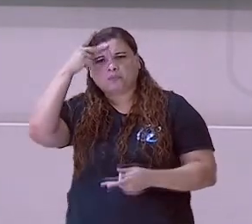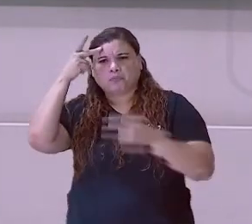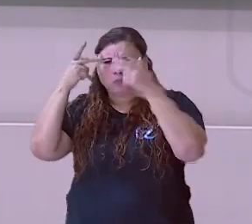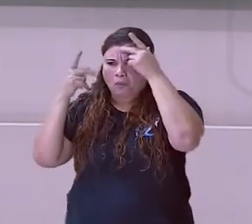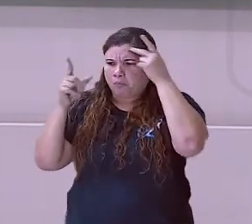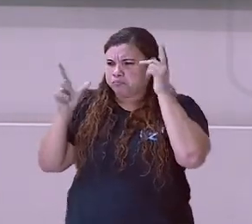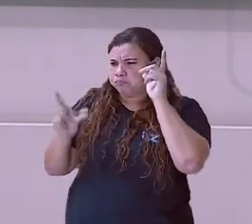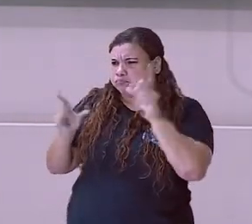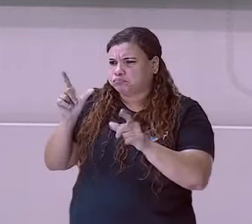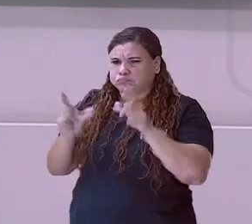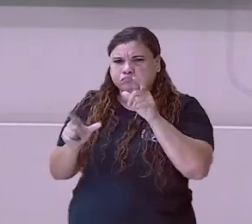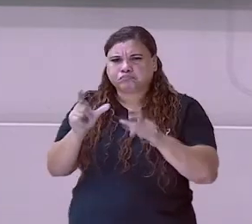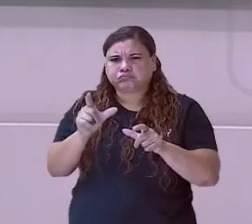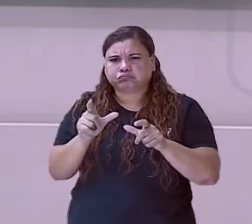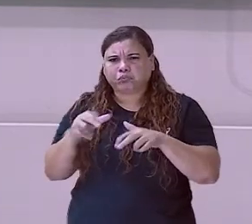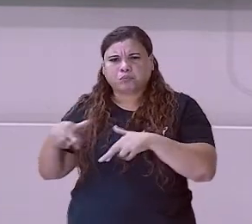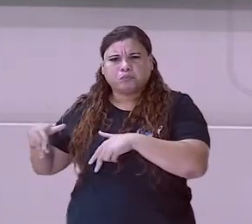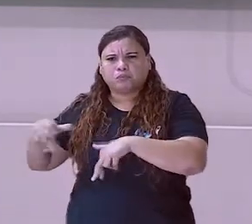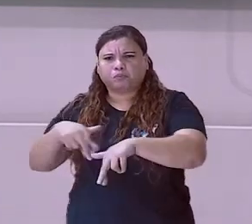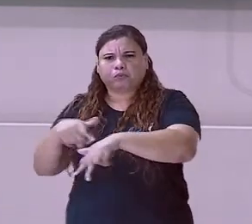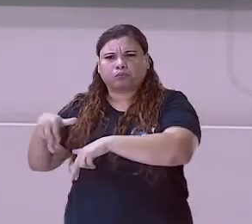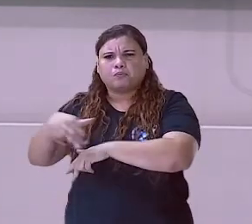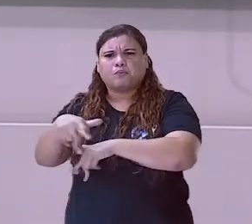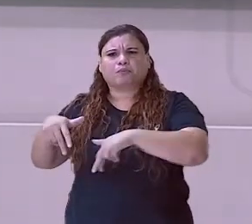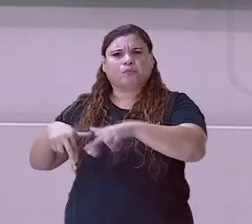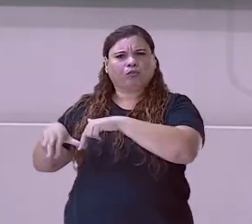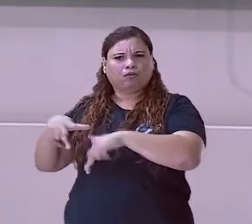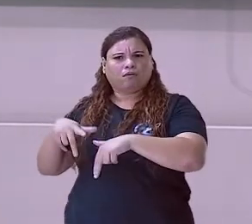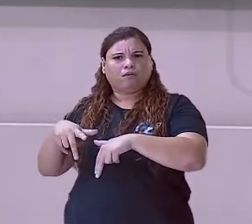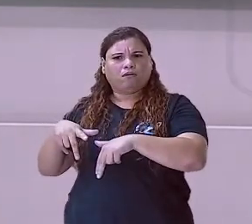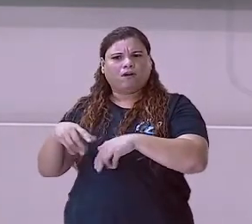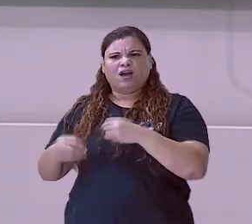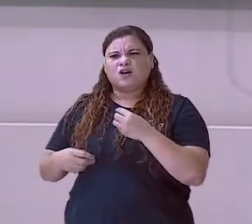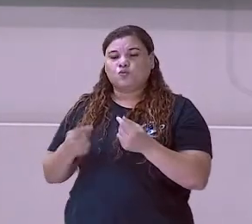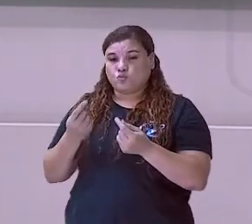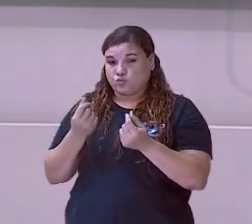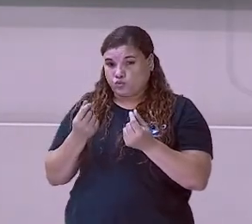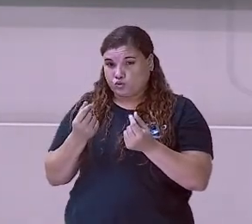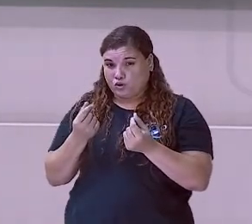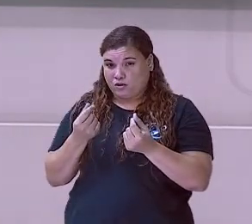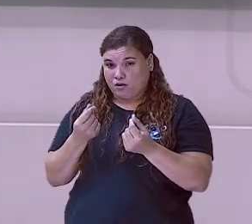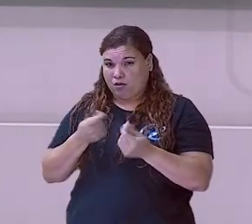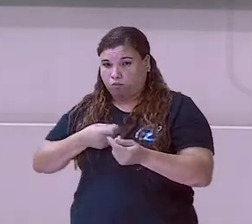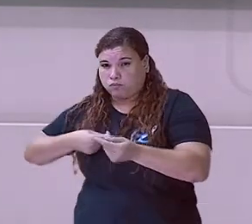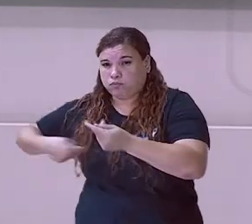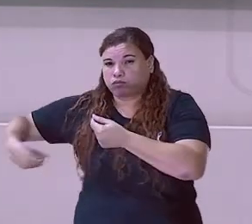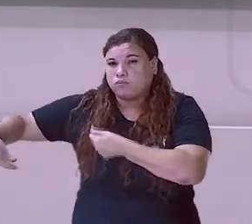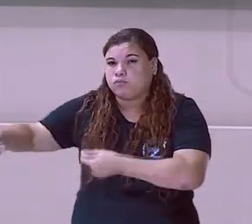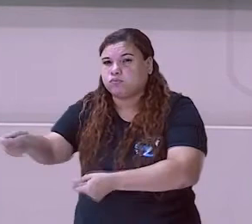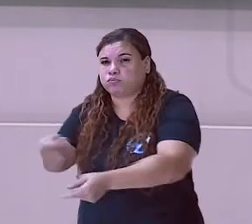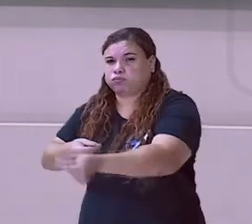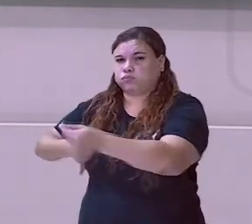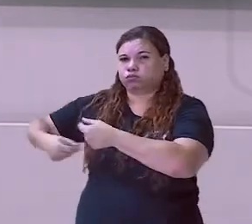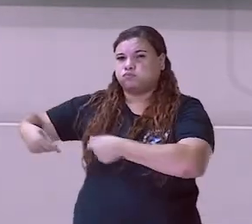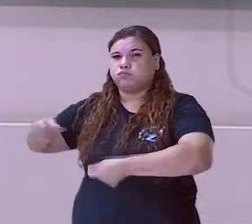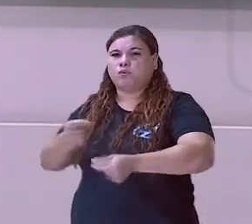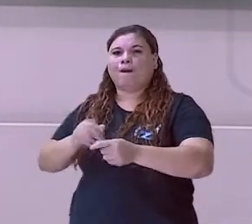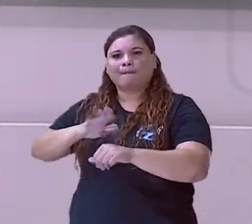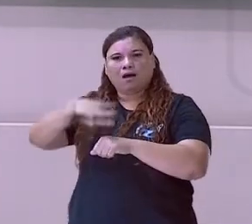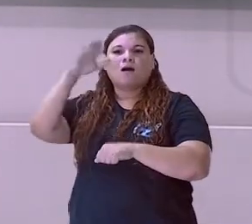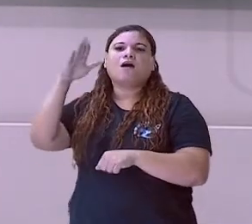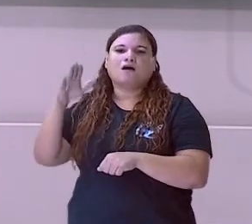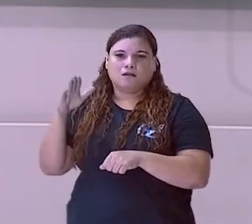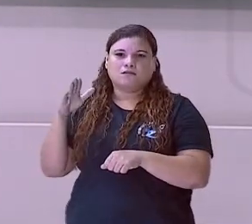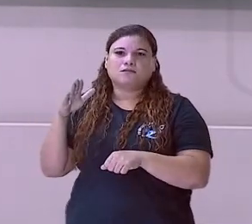moeda única. Porém, nós vimos que esse bloco também teve os seus conflitos. Inclusive,